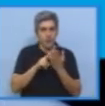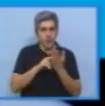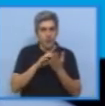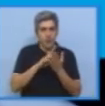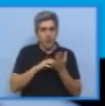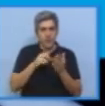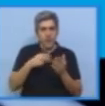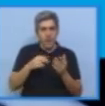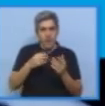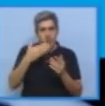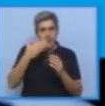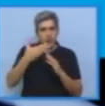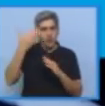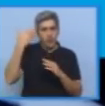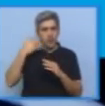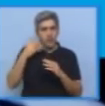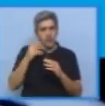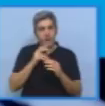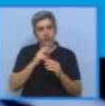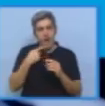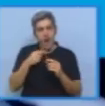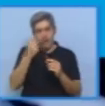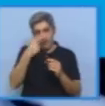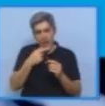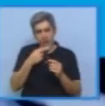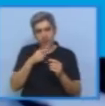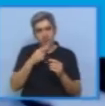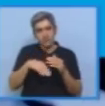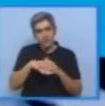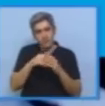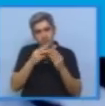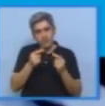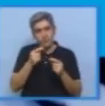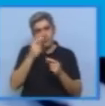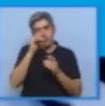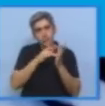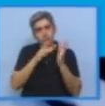século I e de relatos de curandeiros, Jesus é bastante distinto, porque